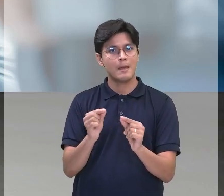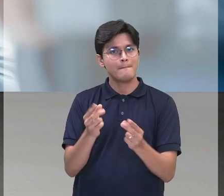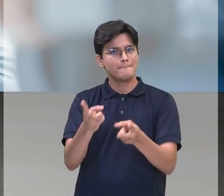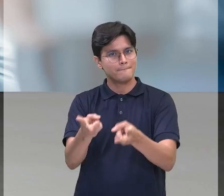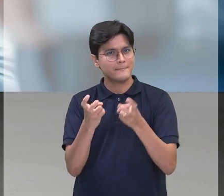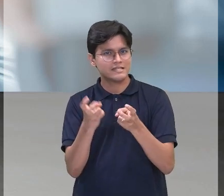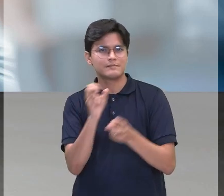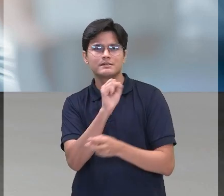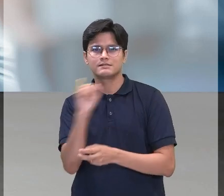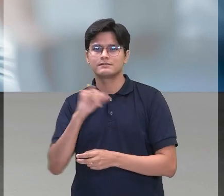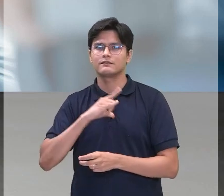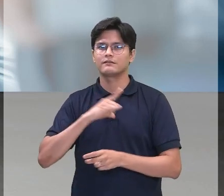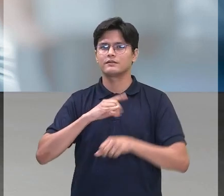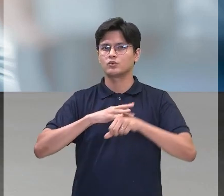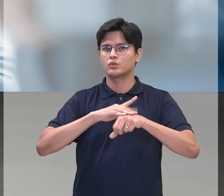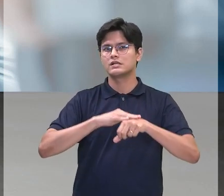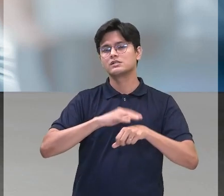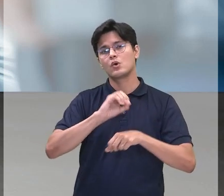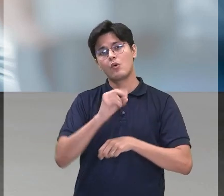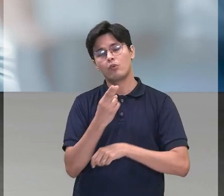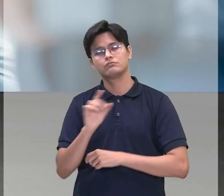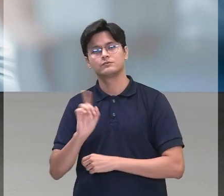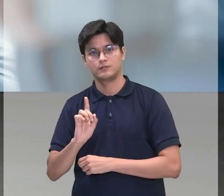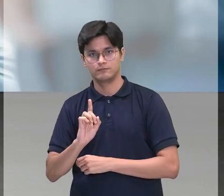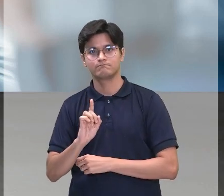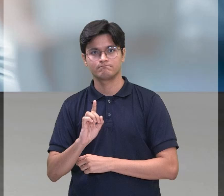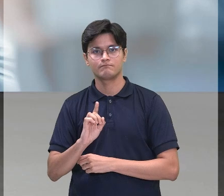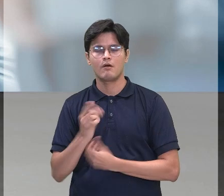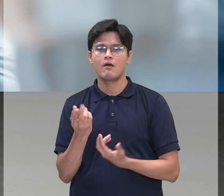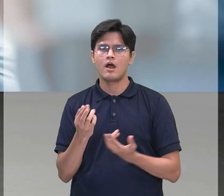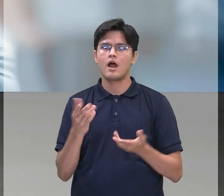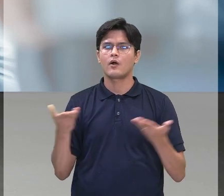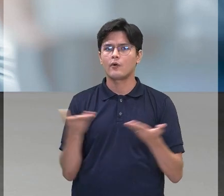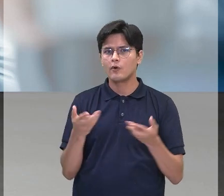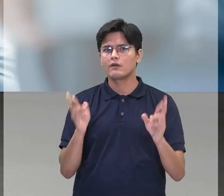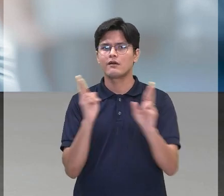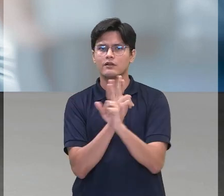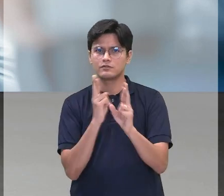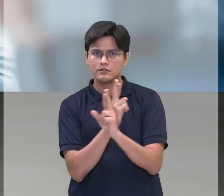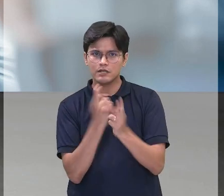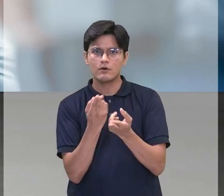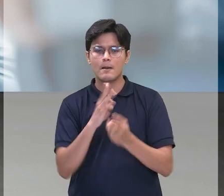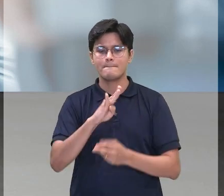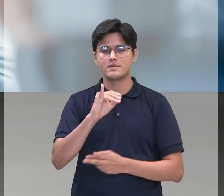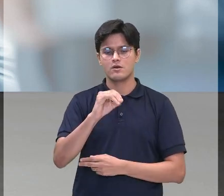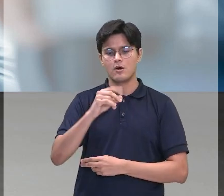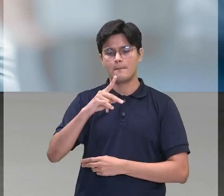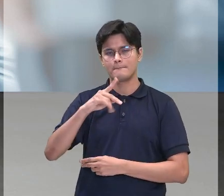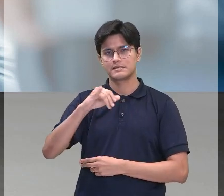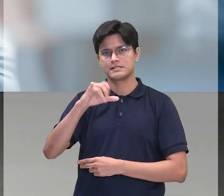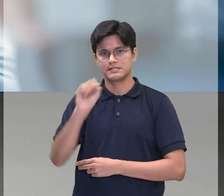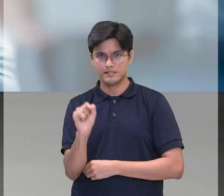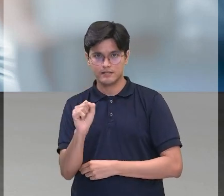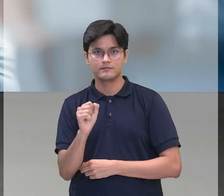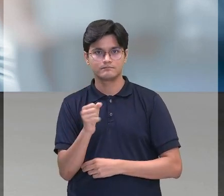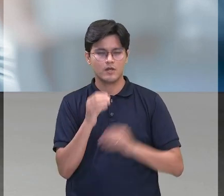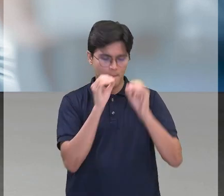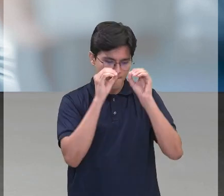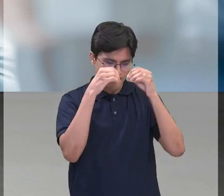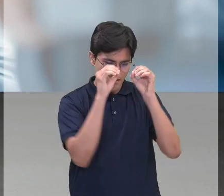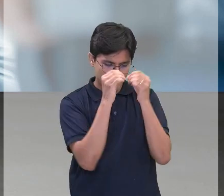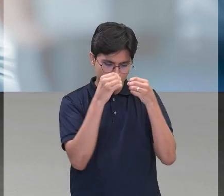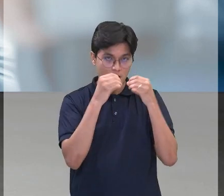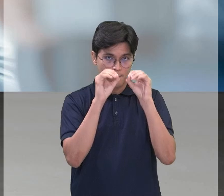não. Quando a gente fala de biópsia, é a retirada de alguma célula ou de algum tecido para fazer algum exame mais